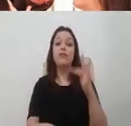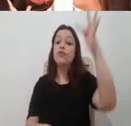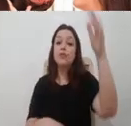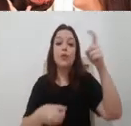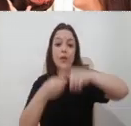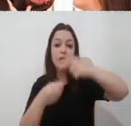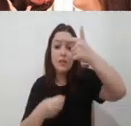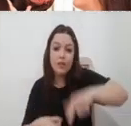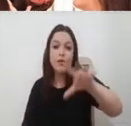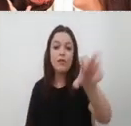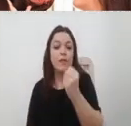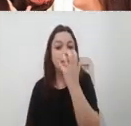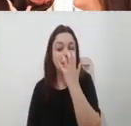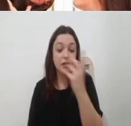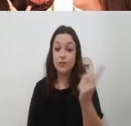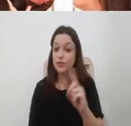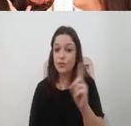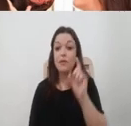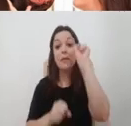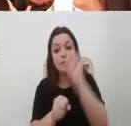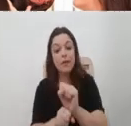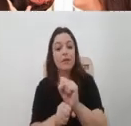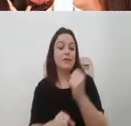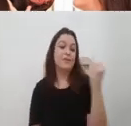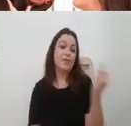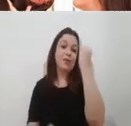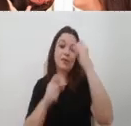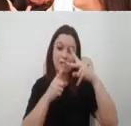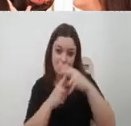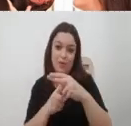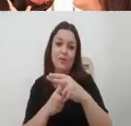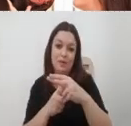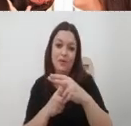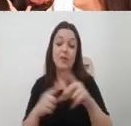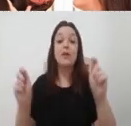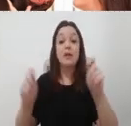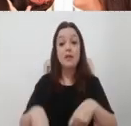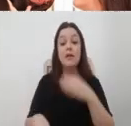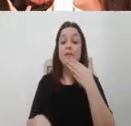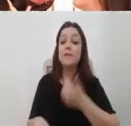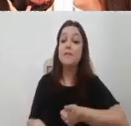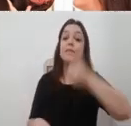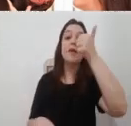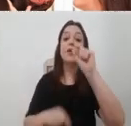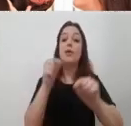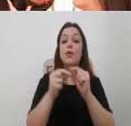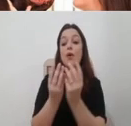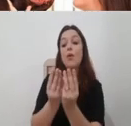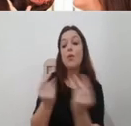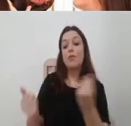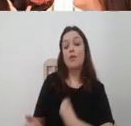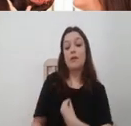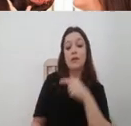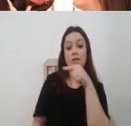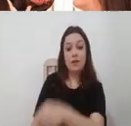esses agressores não voltarão a cometer esses atos. E isso melhora